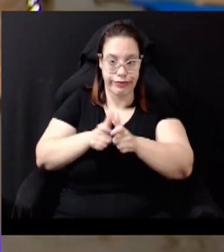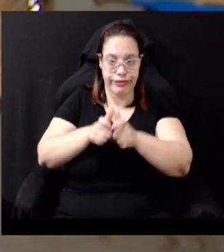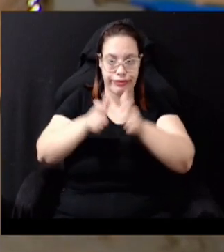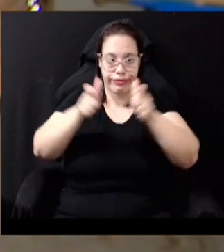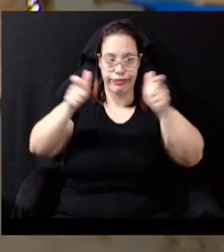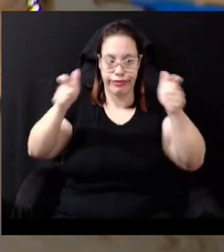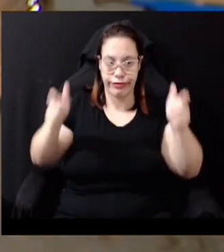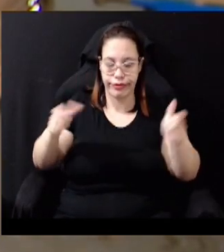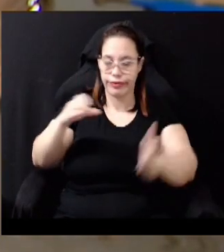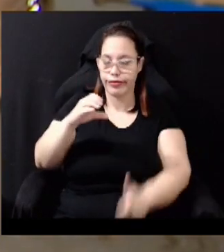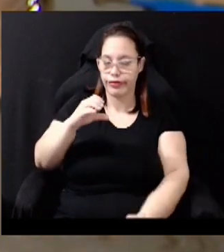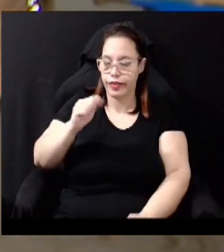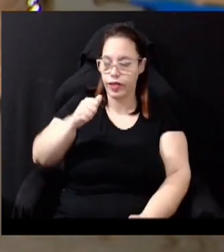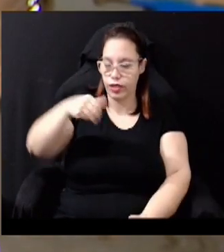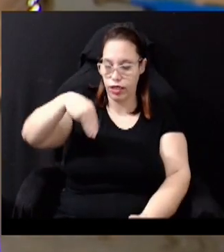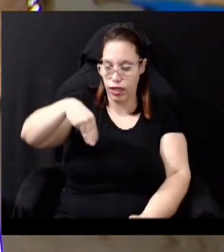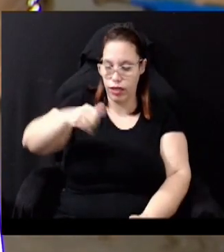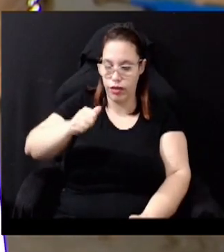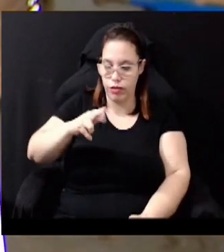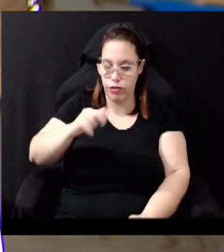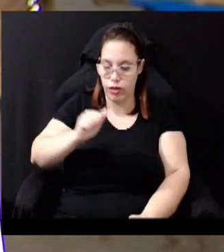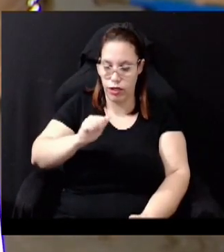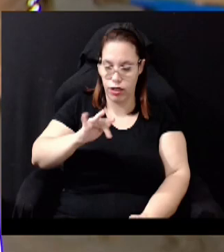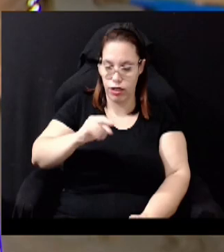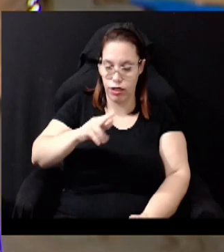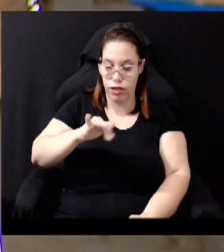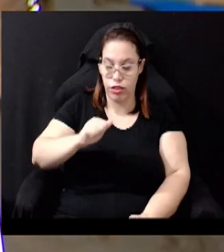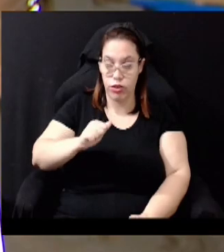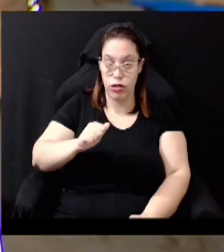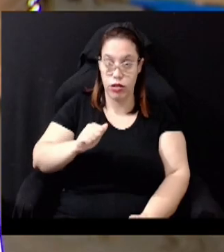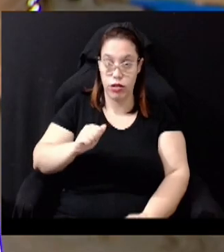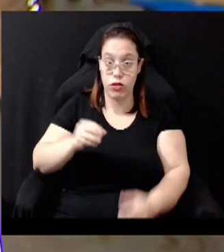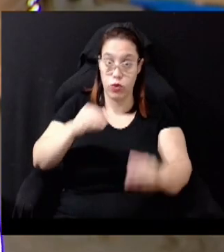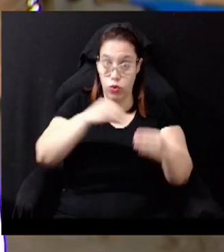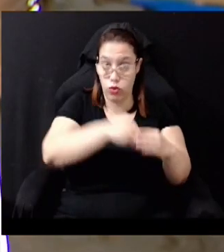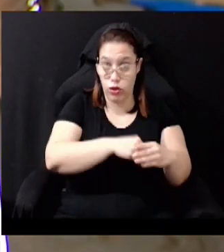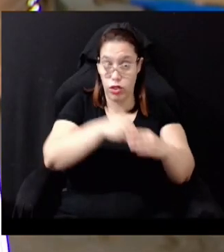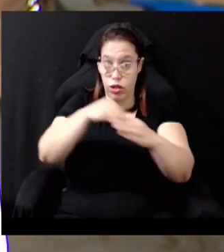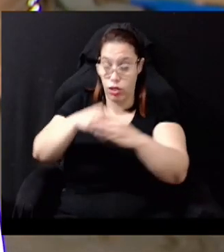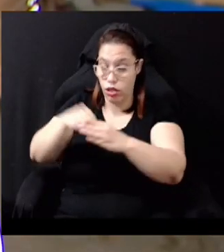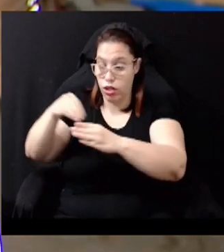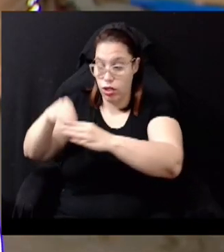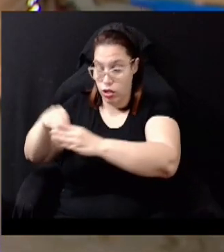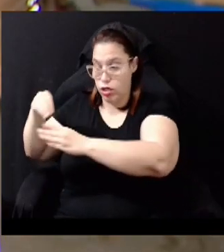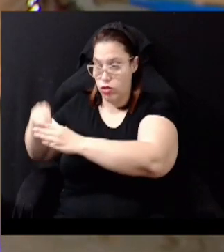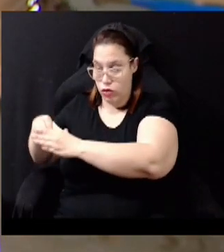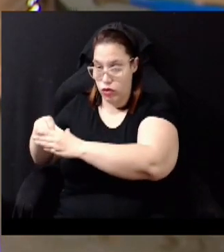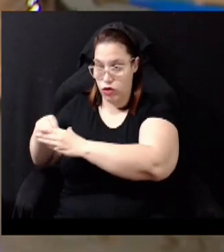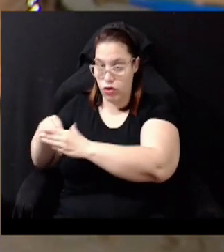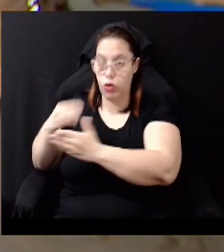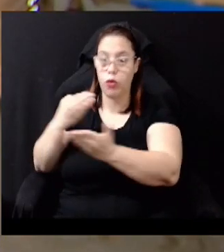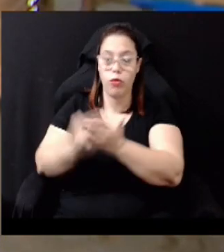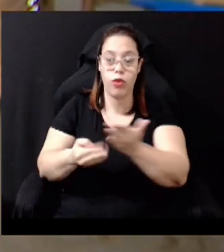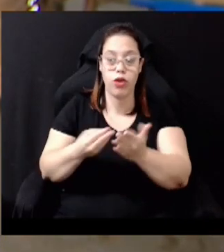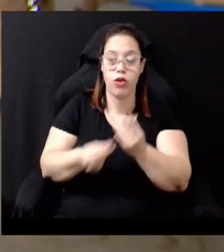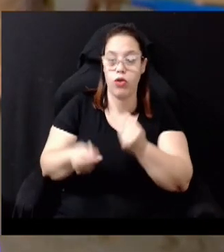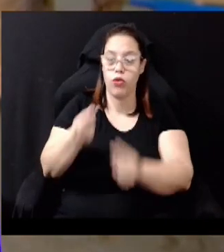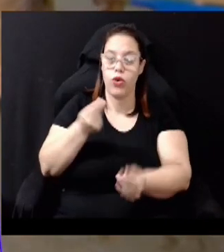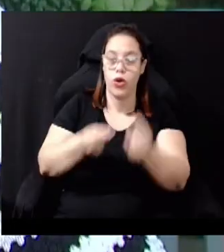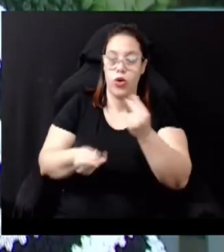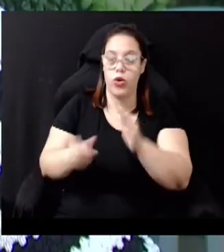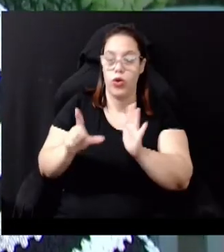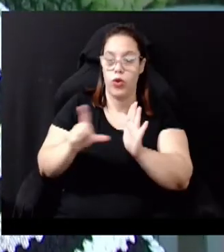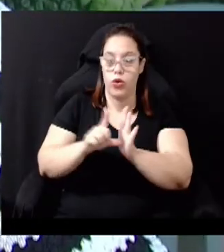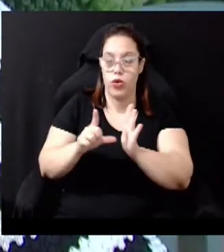frias, que boa parte dessas frutas é armazenada em câmaras frias para que ela não perca o valor comercial dela desde a